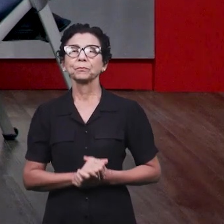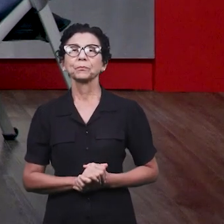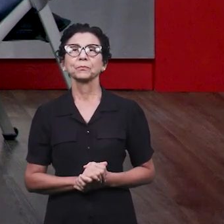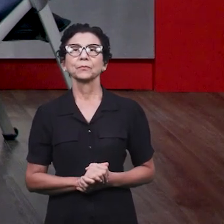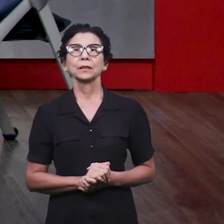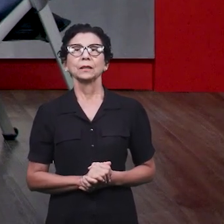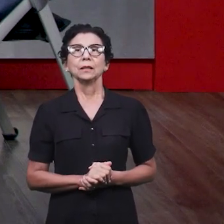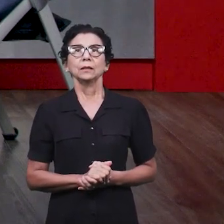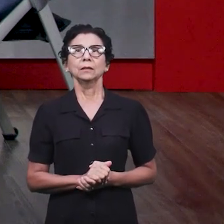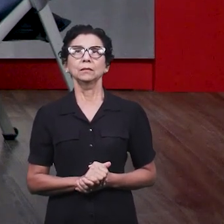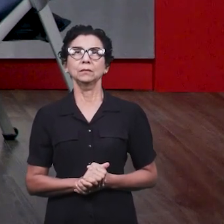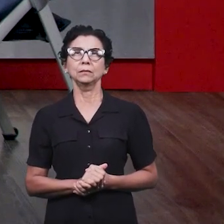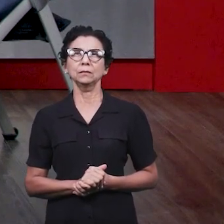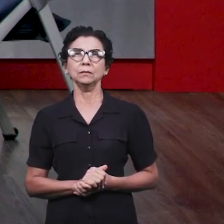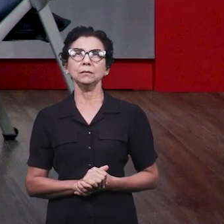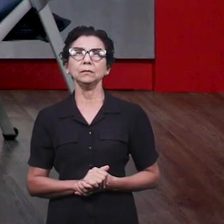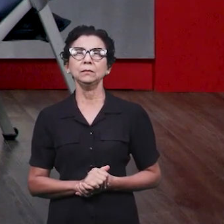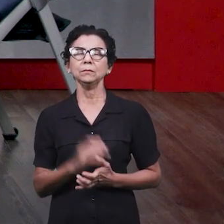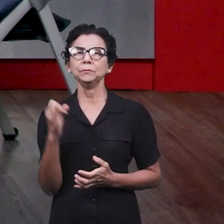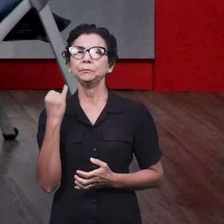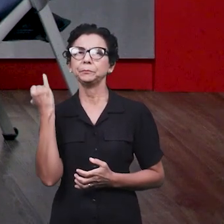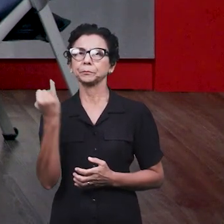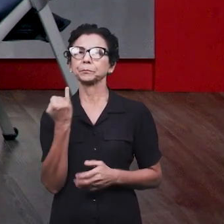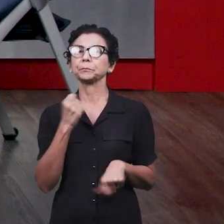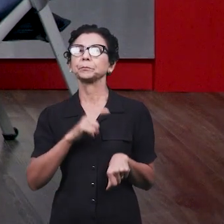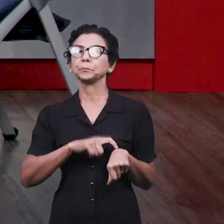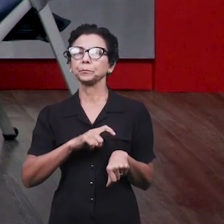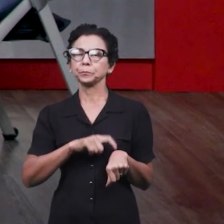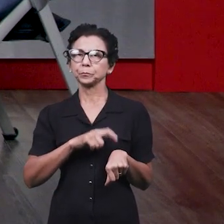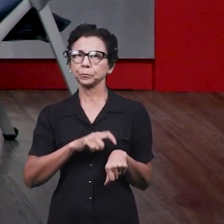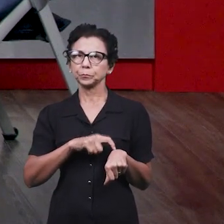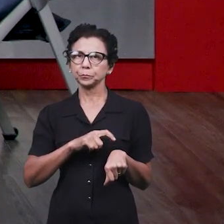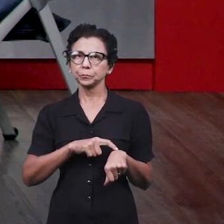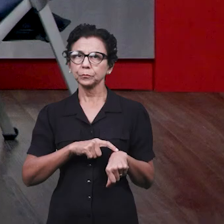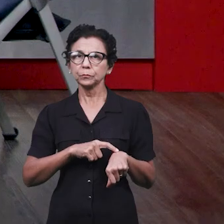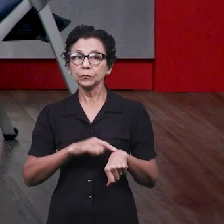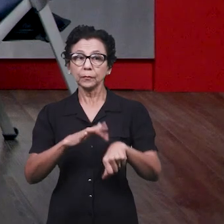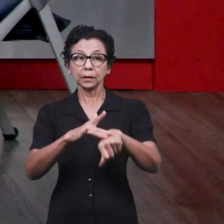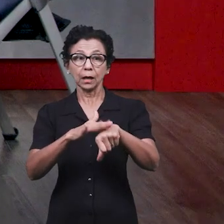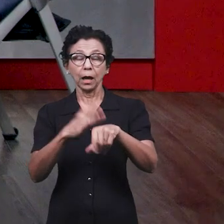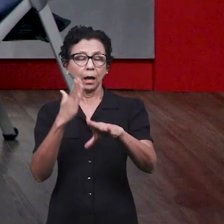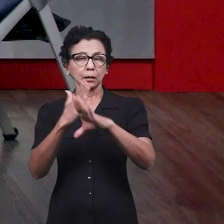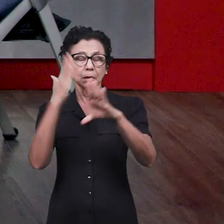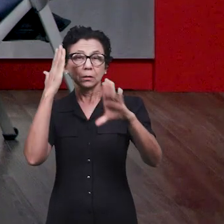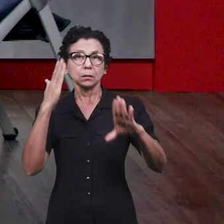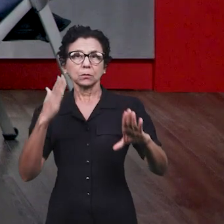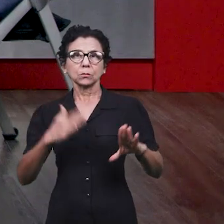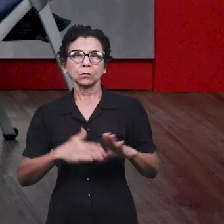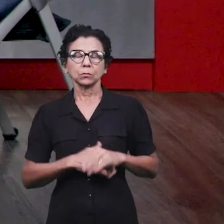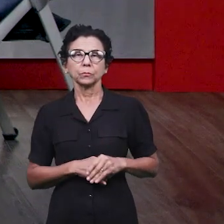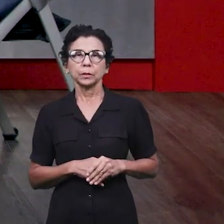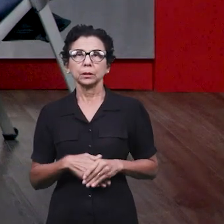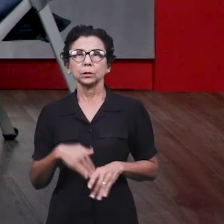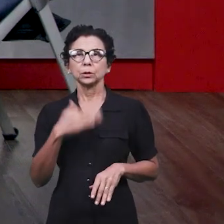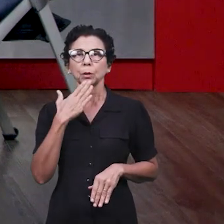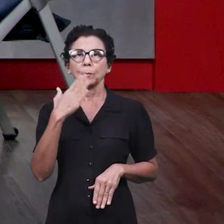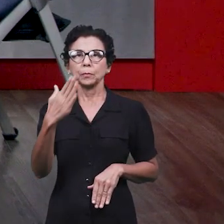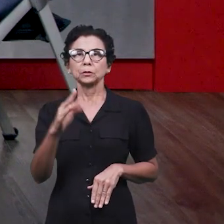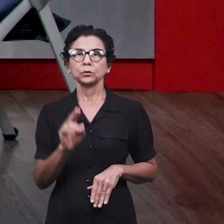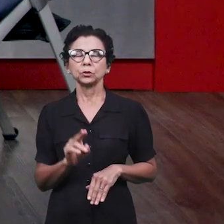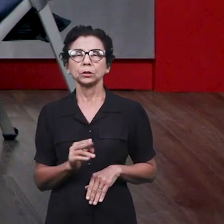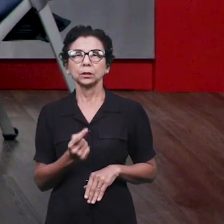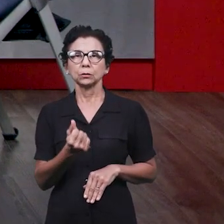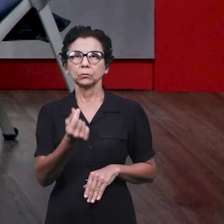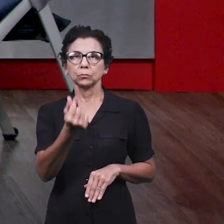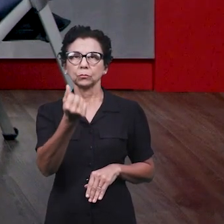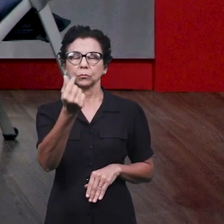costumam ser bem reduzidos. Então é importante que a pessoa, no momento que ela descobriu a enfermidade, ela já venha requerer, né, o valor do seguro. Né? O